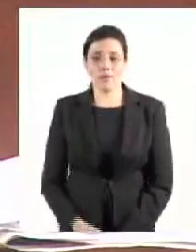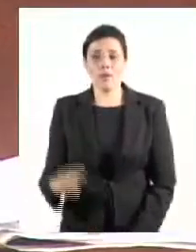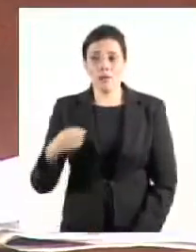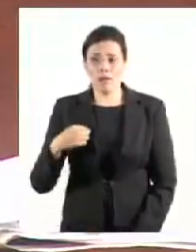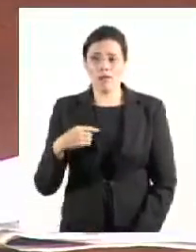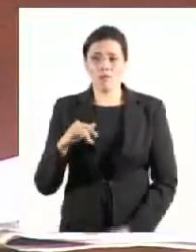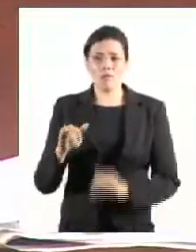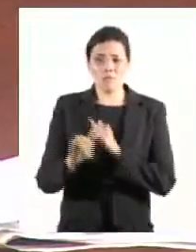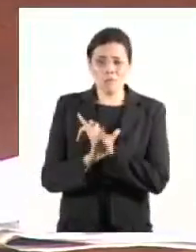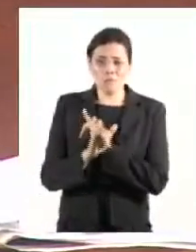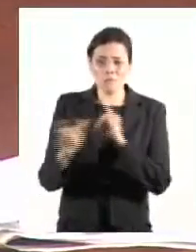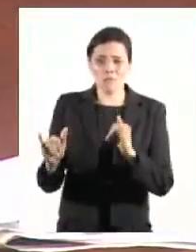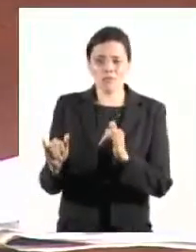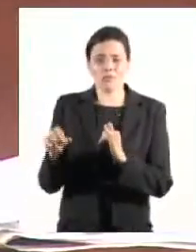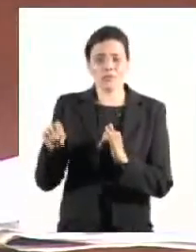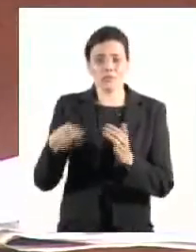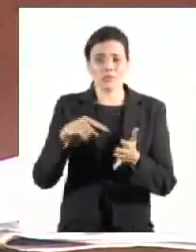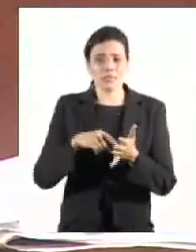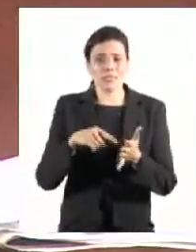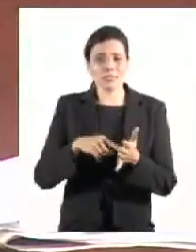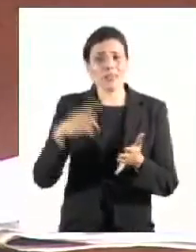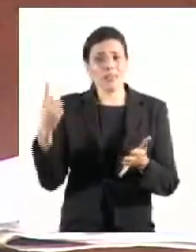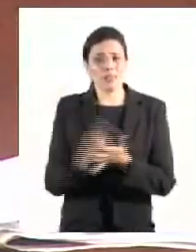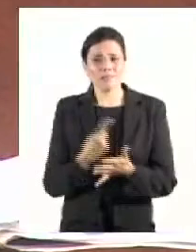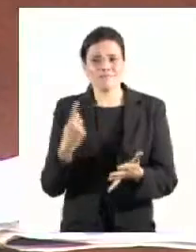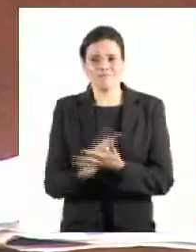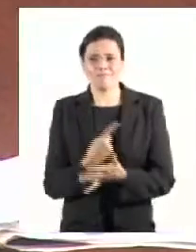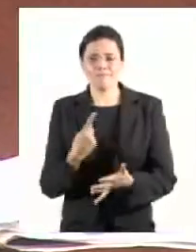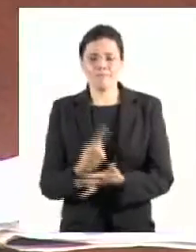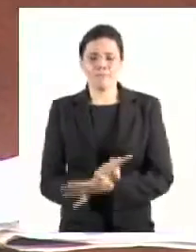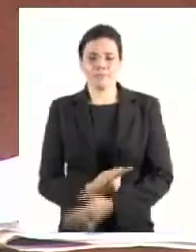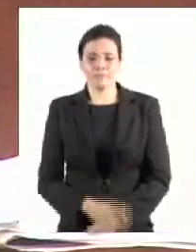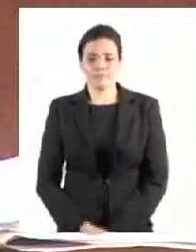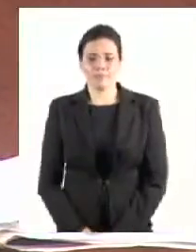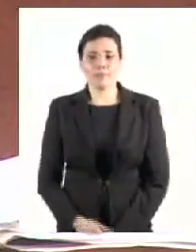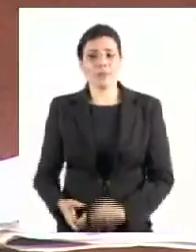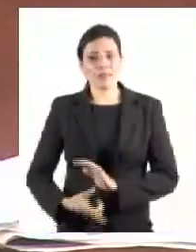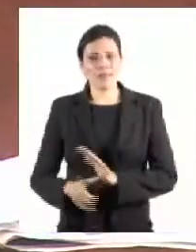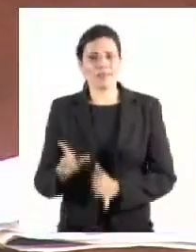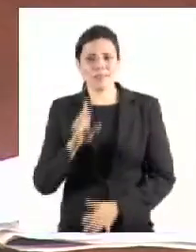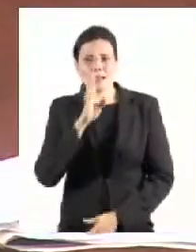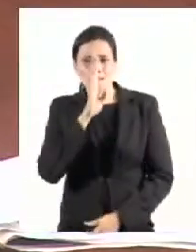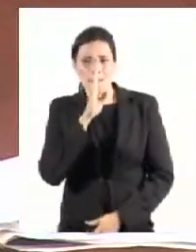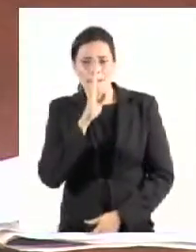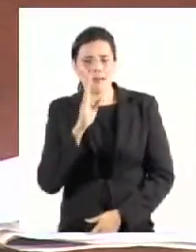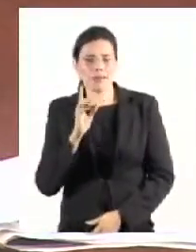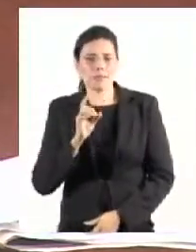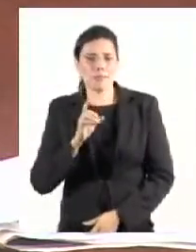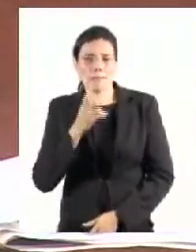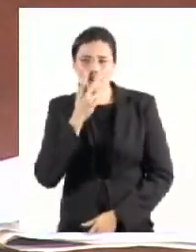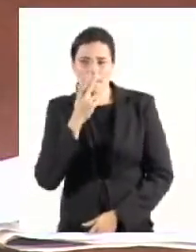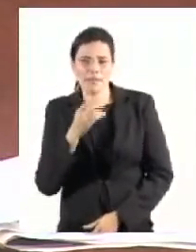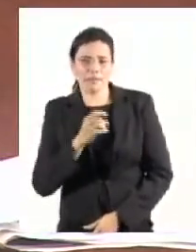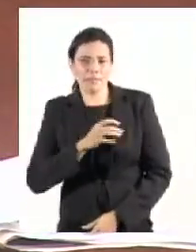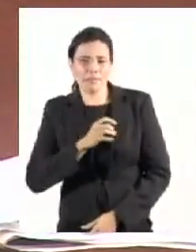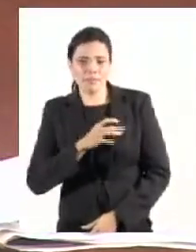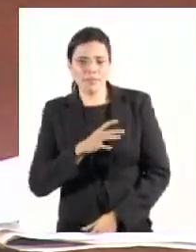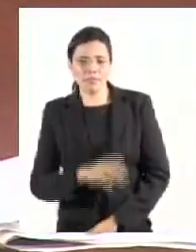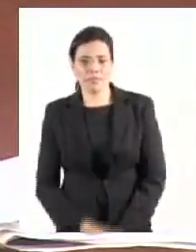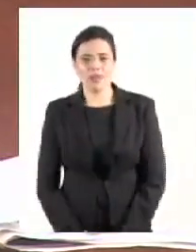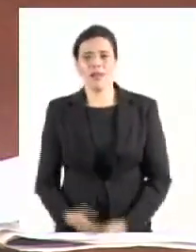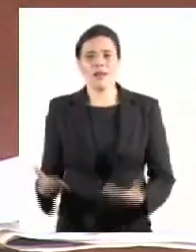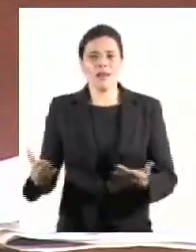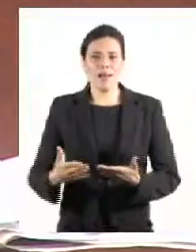um crime, estava mudo, em silêncio, acuado. Aí, de repente, começa a fazer